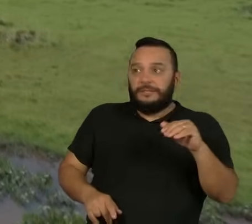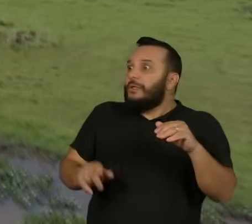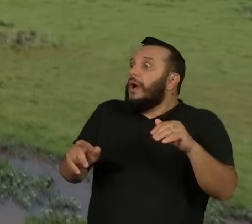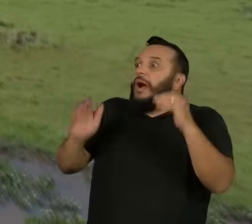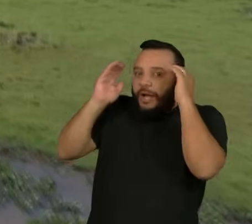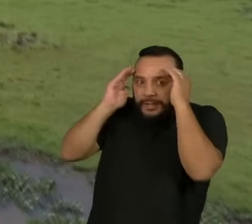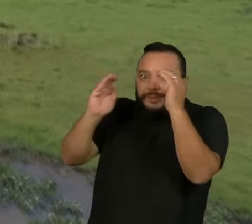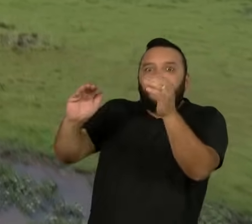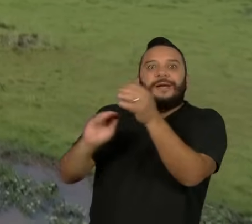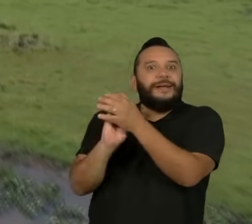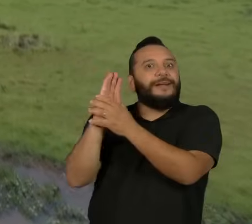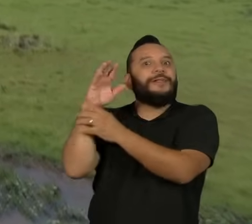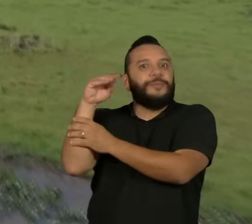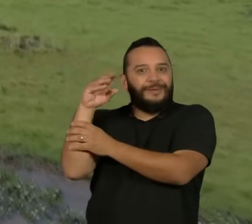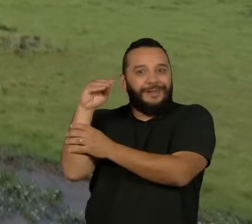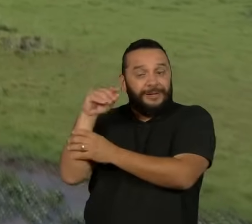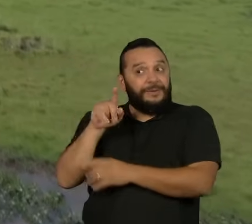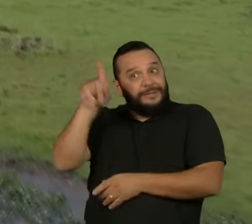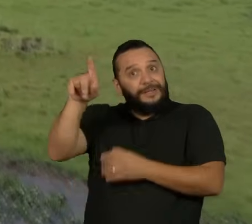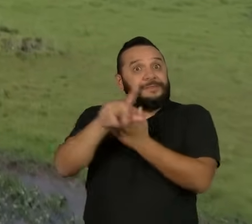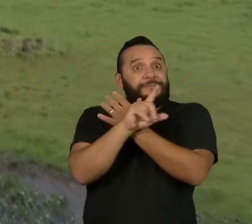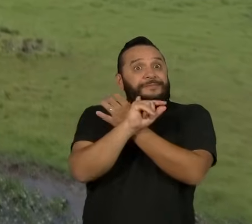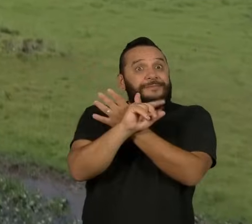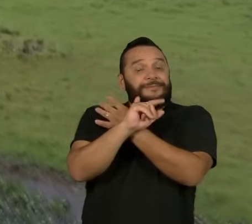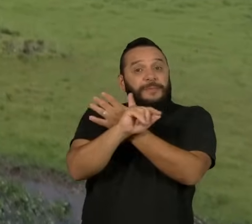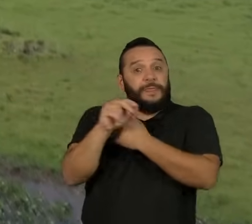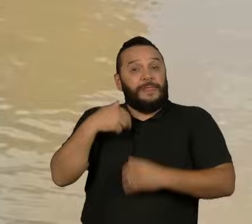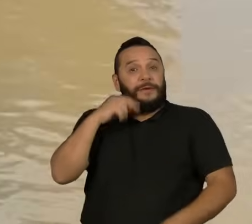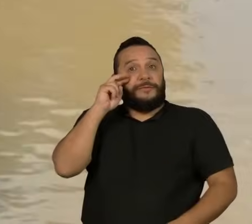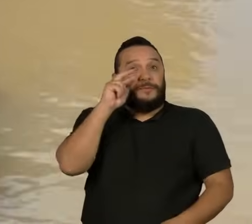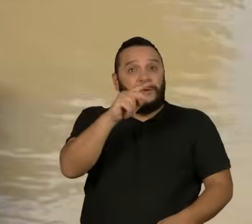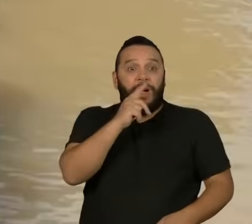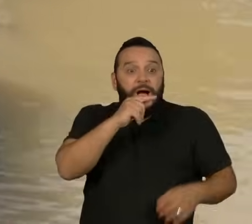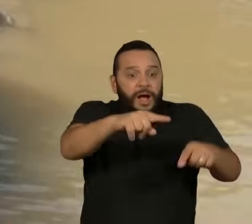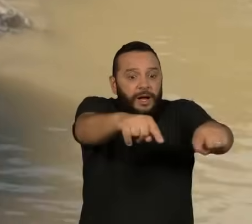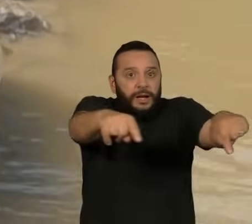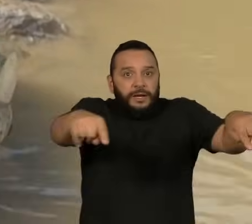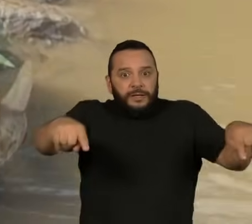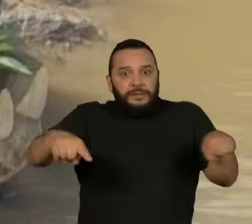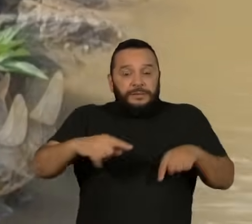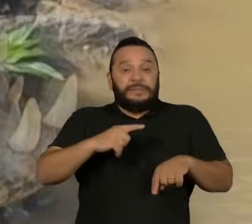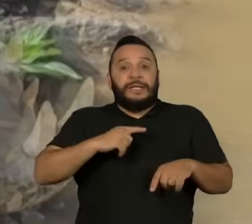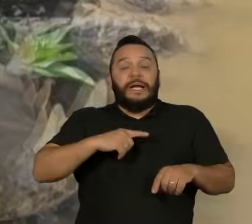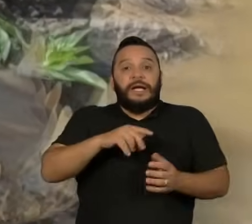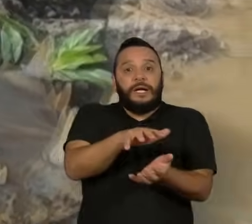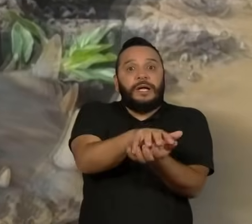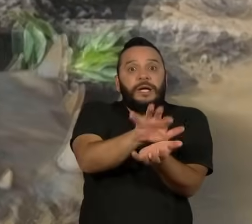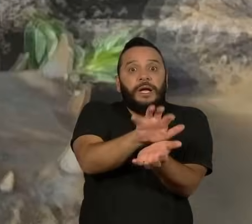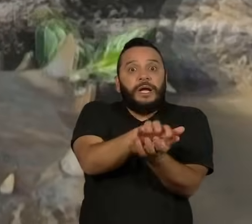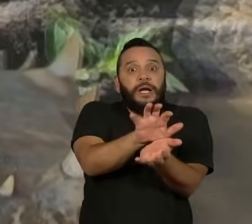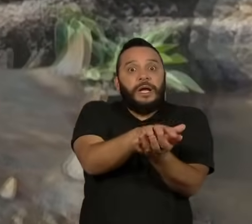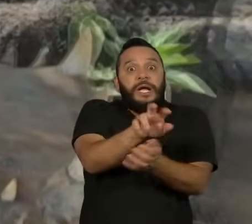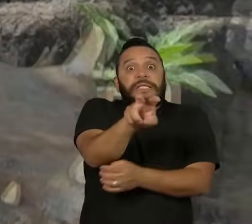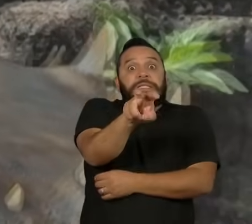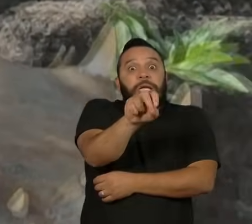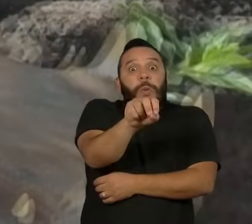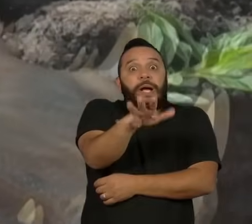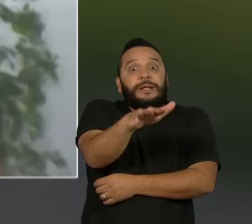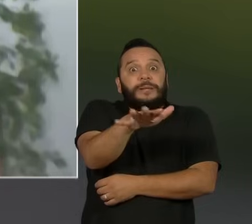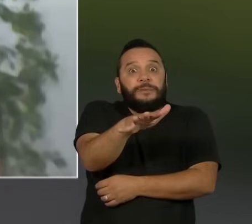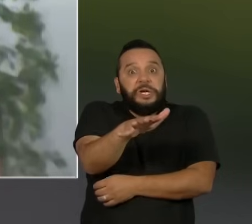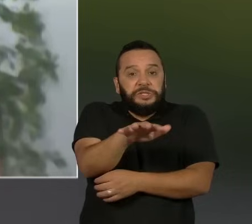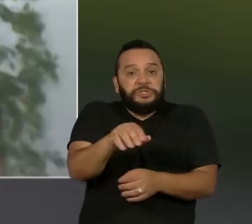Teve momentos, principalmente no Pantanal, que a gente via um pequeno lago com quase 50 jacarés em